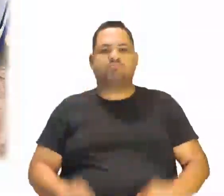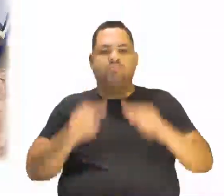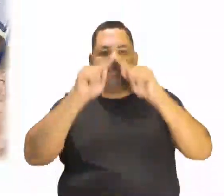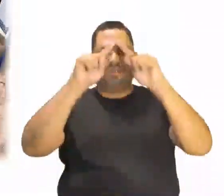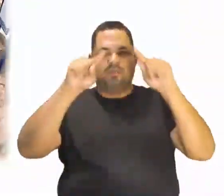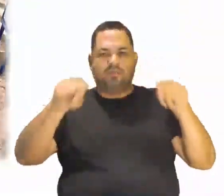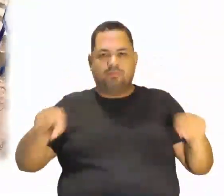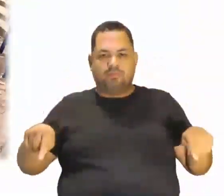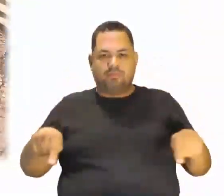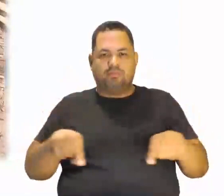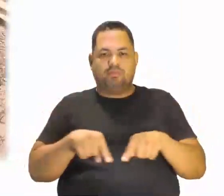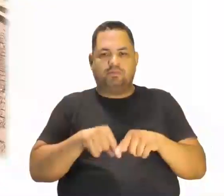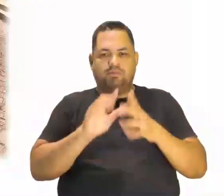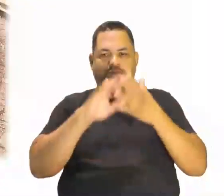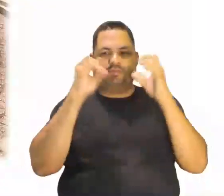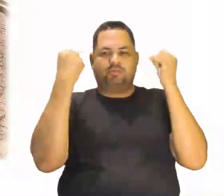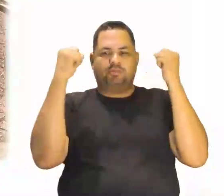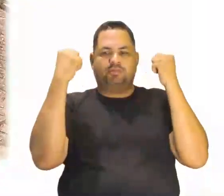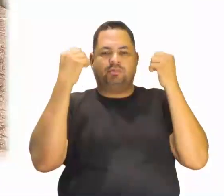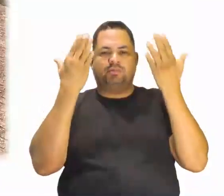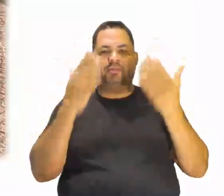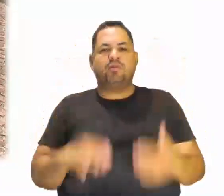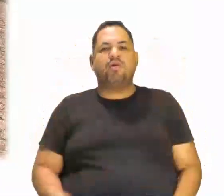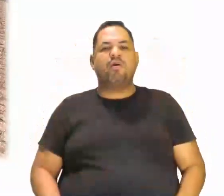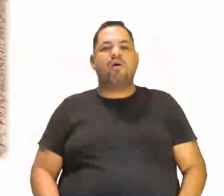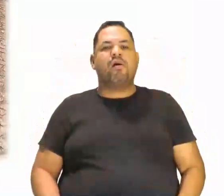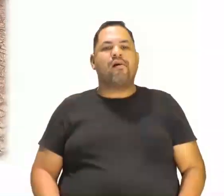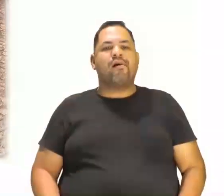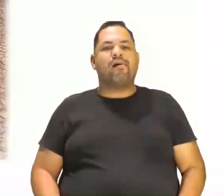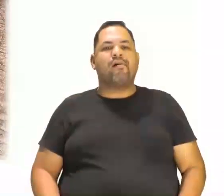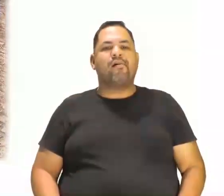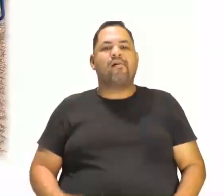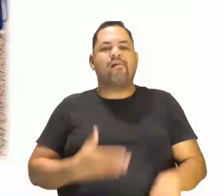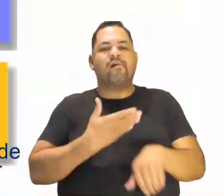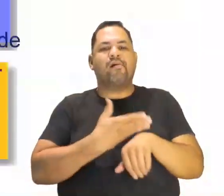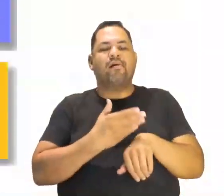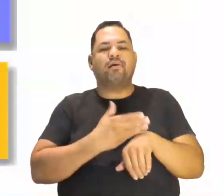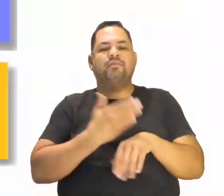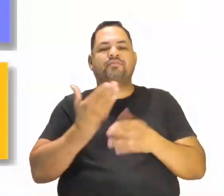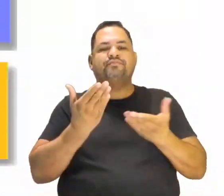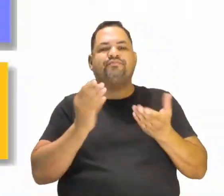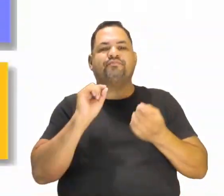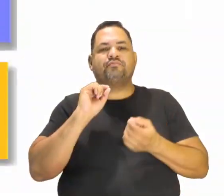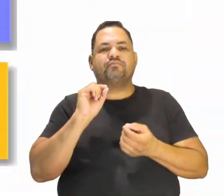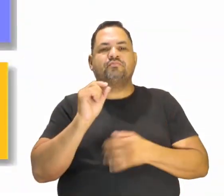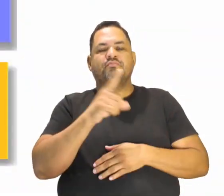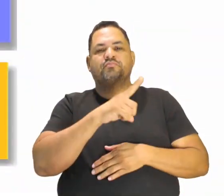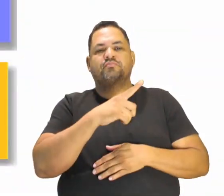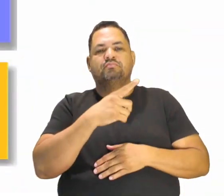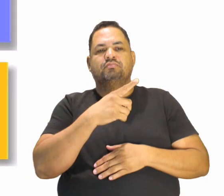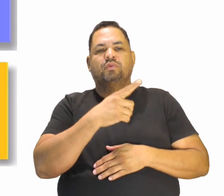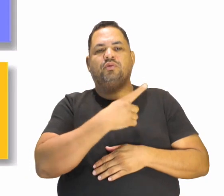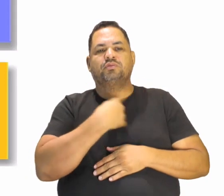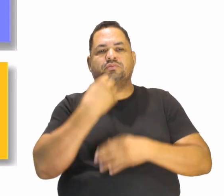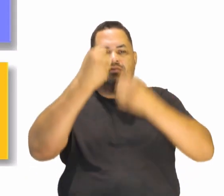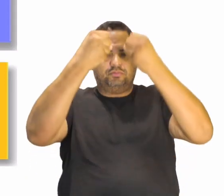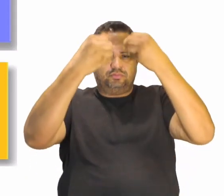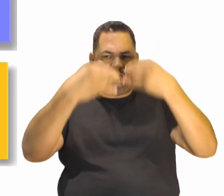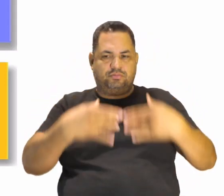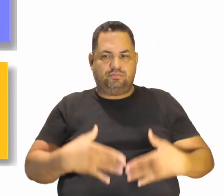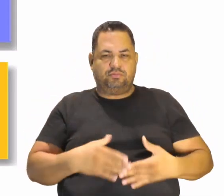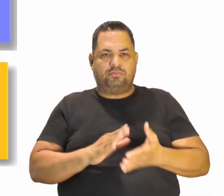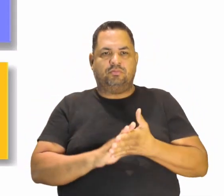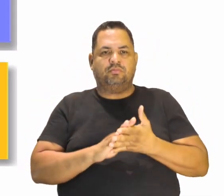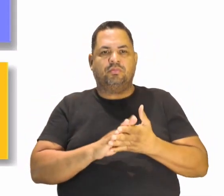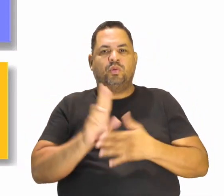pirâmide da atividade física. E nessa pirâmide da atividade física, nós falamos o quê, Prof? Sobre